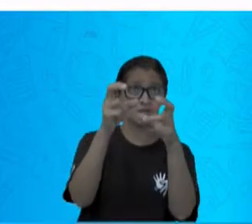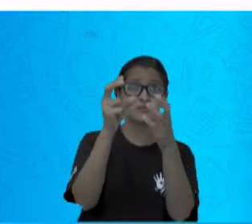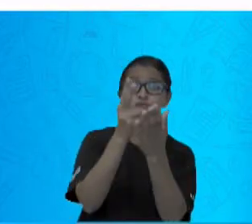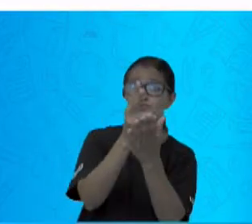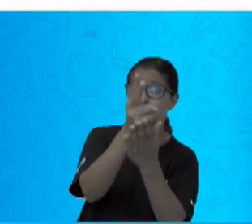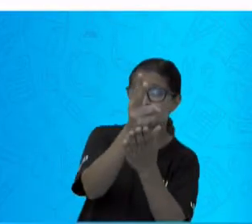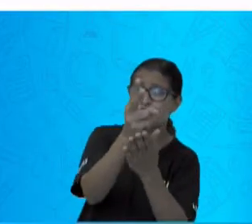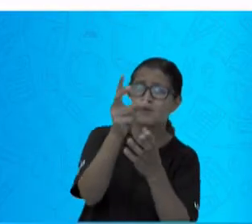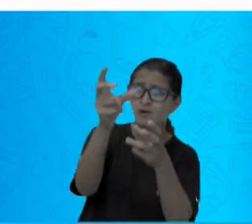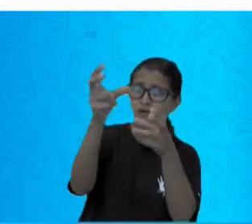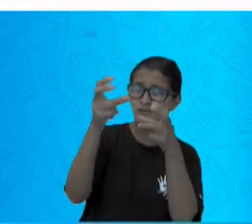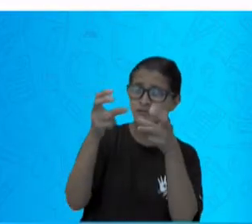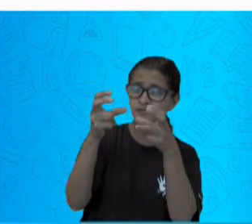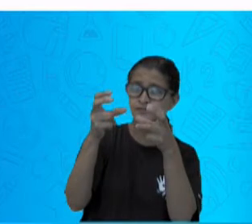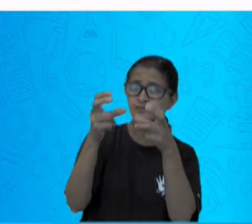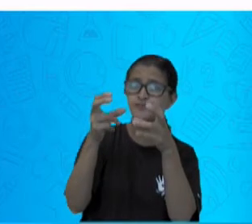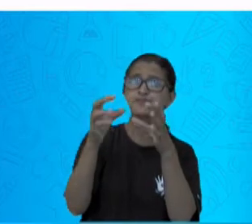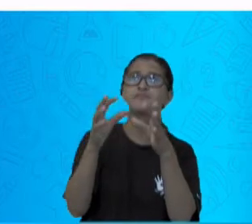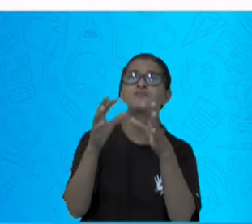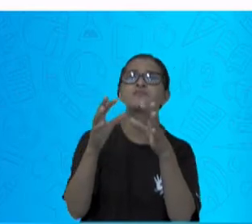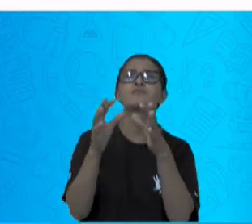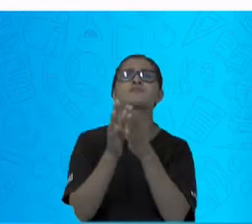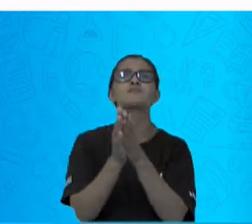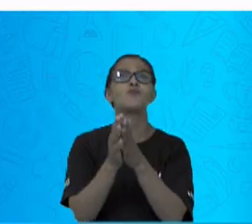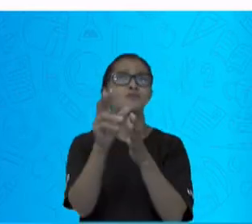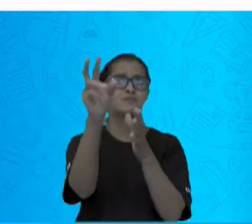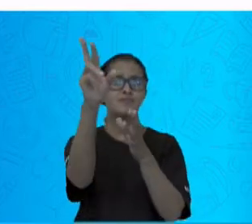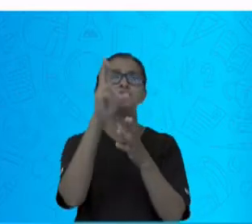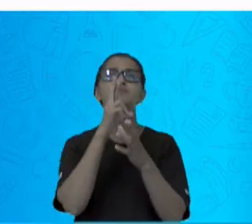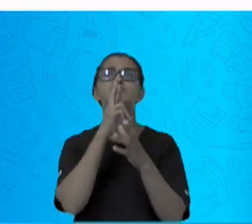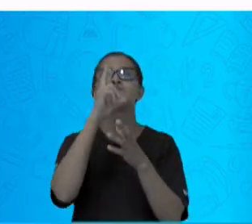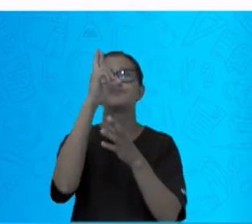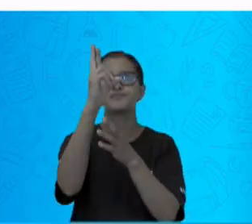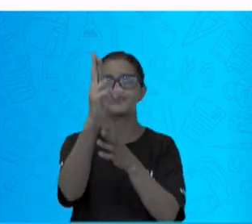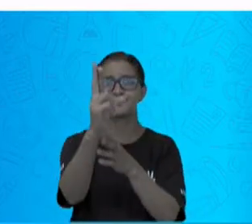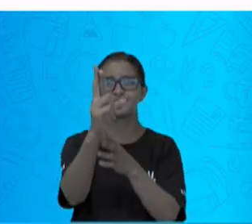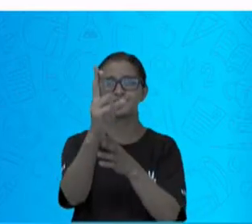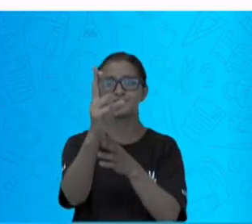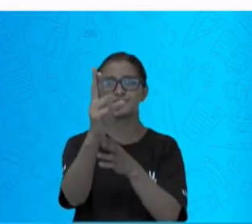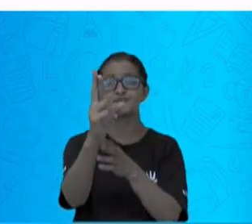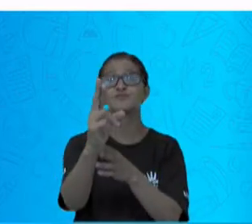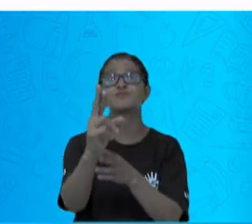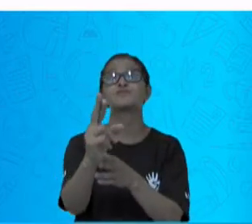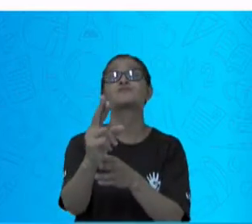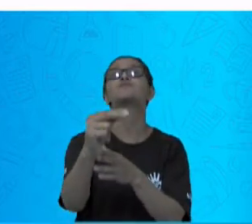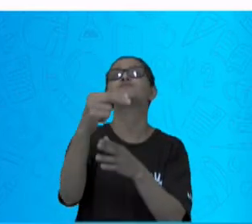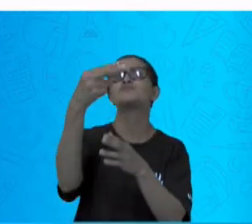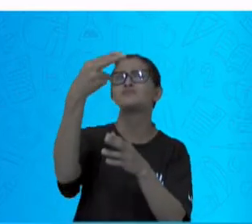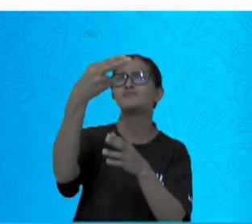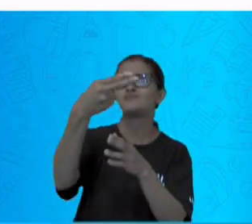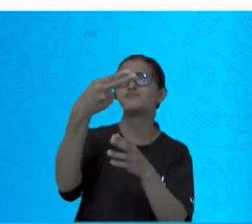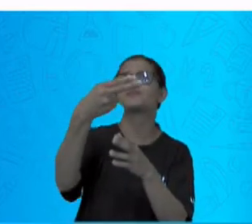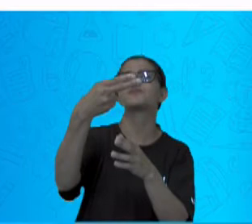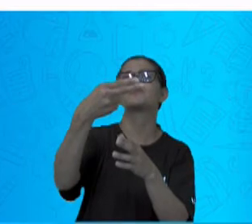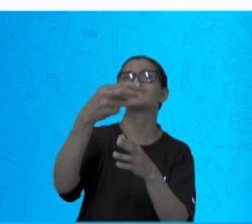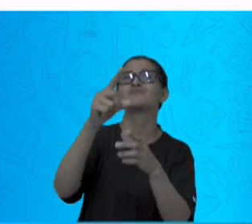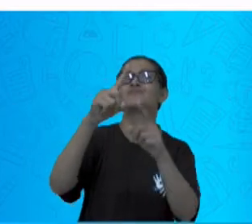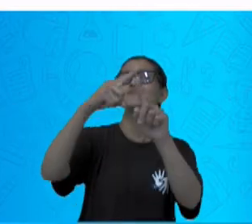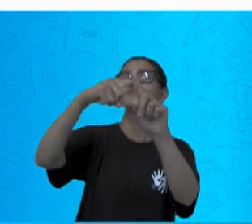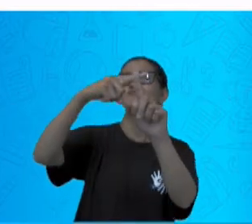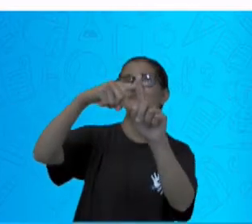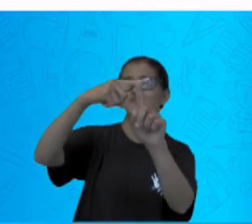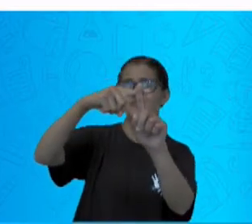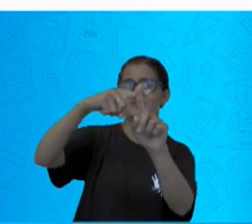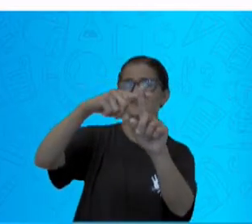2. Então, eu tenho mais 16. O expoente é par resultado positivo. Se